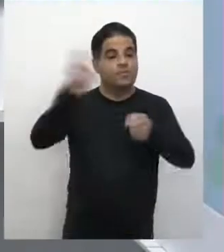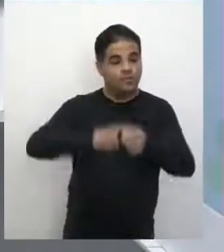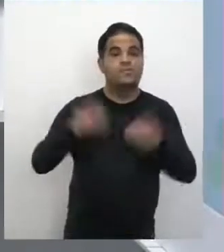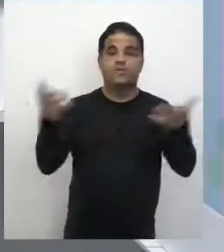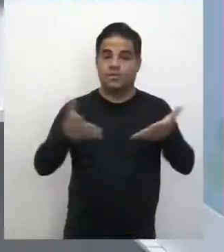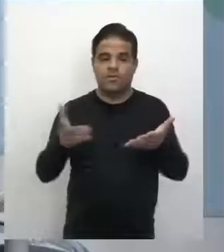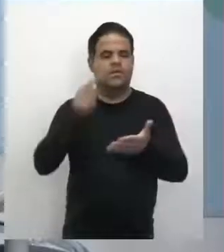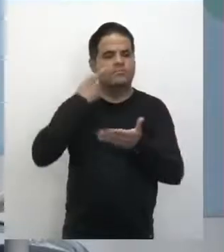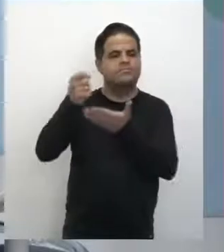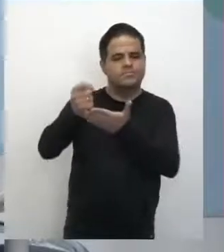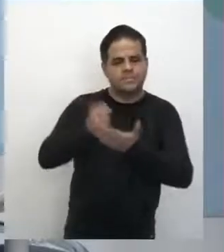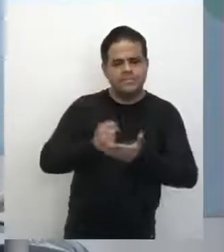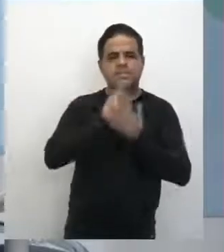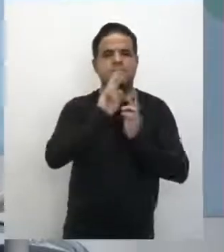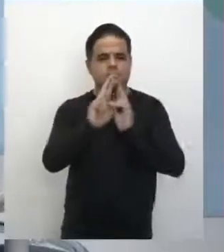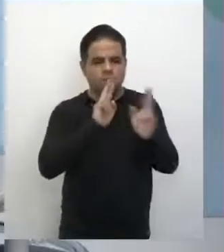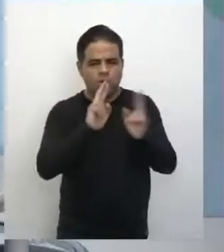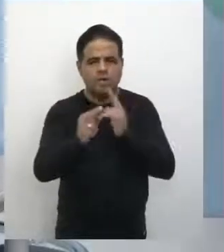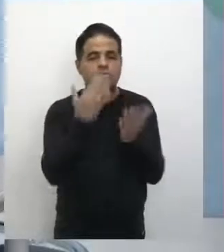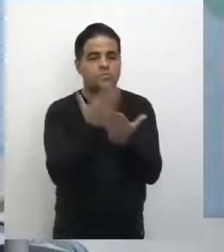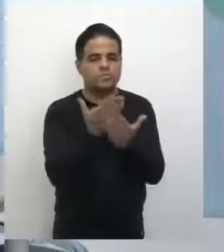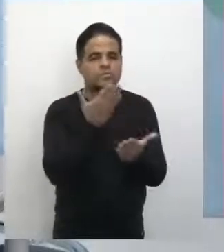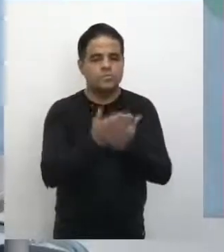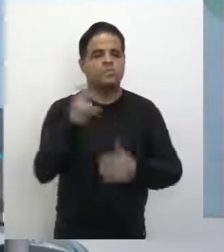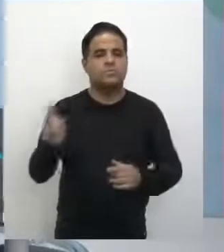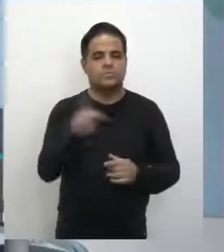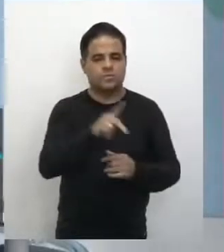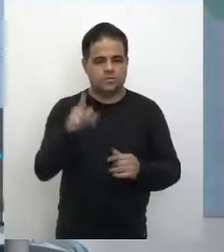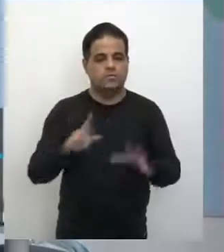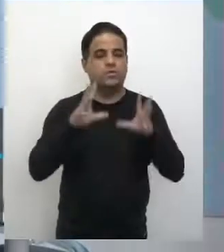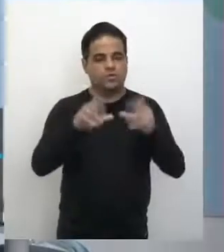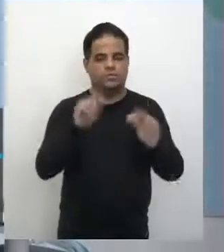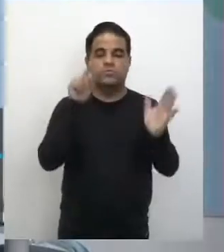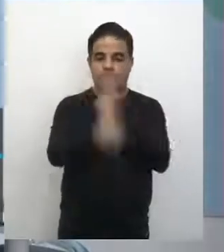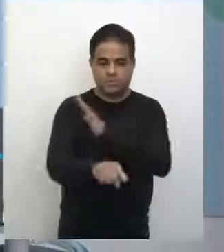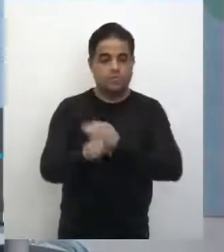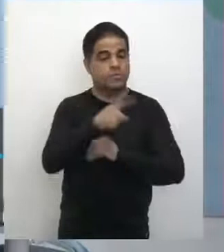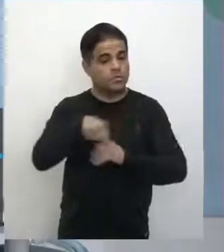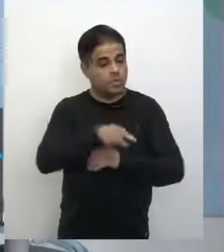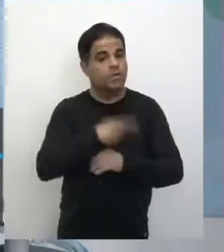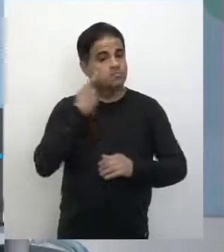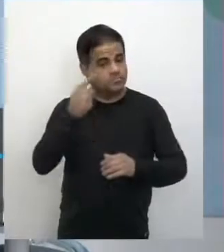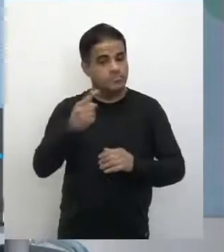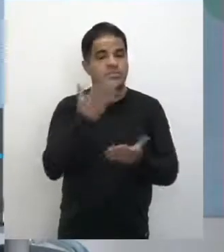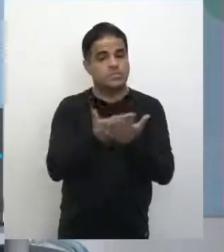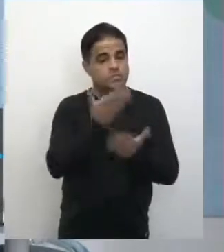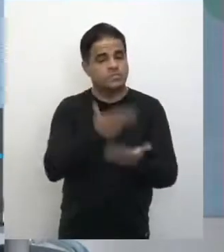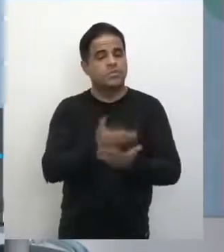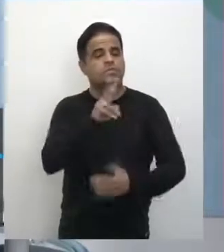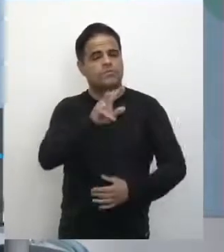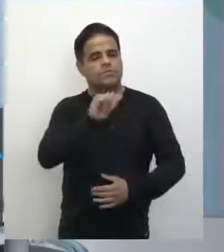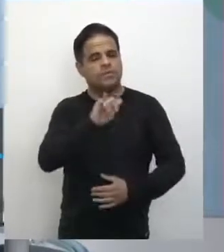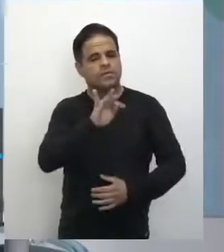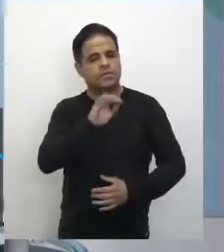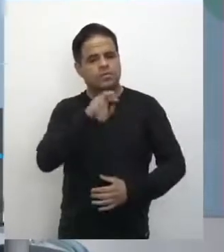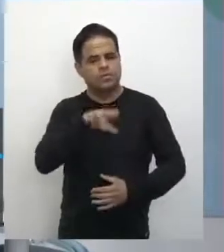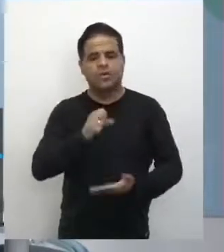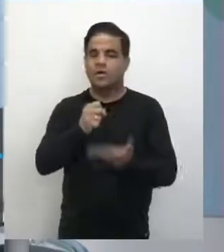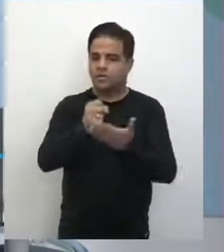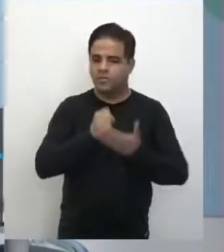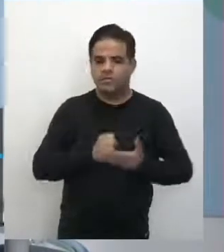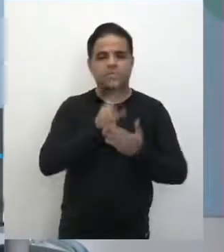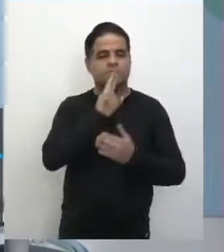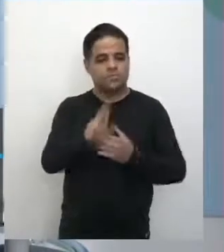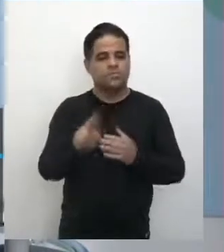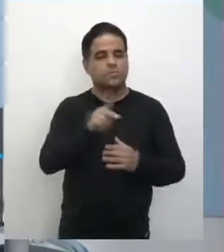Voltamos, vamos trazer aqui respostas dos estudantes e professores para a pergunta que a gente fez. A estudante Vitória, que quem trouxe a resposta dela